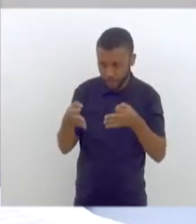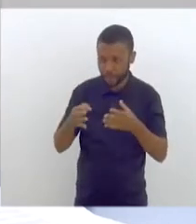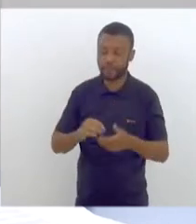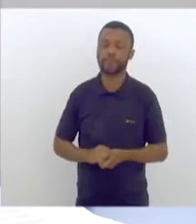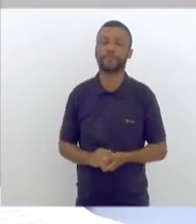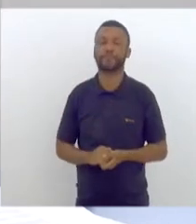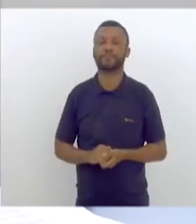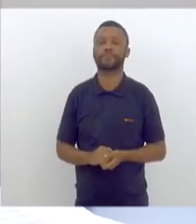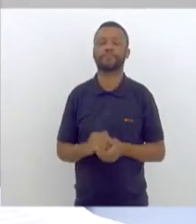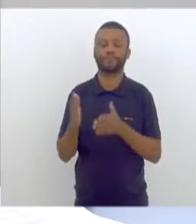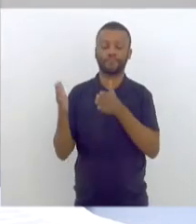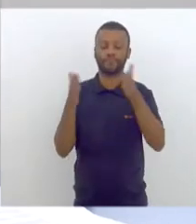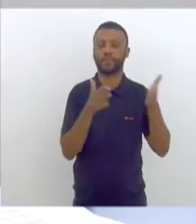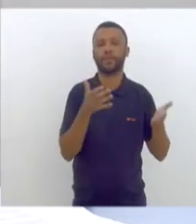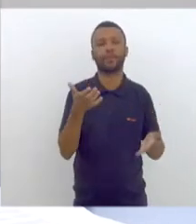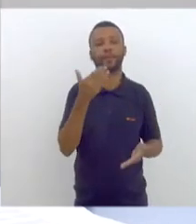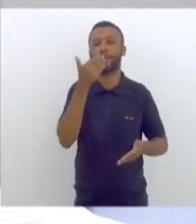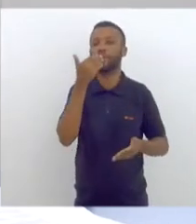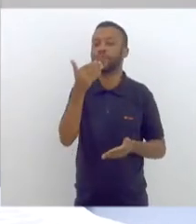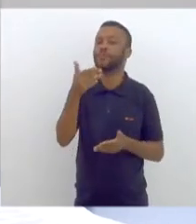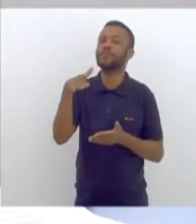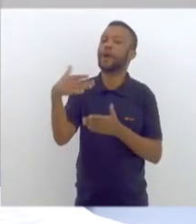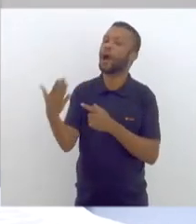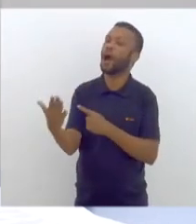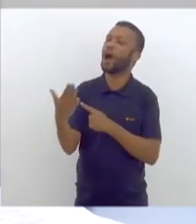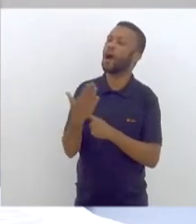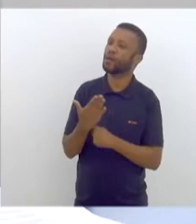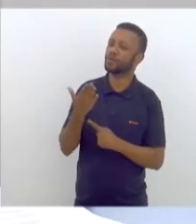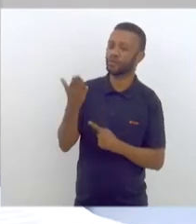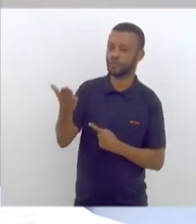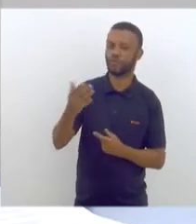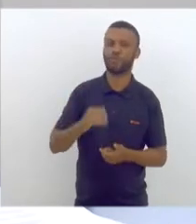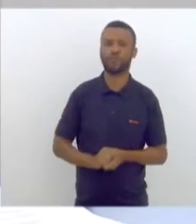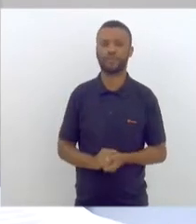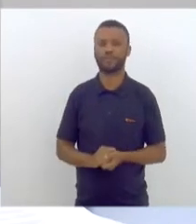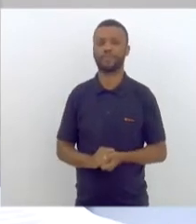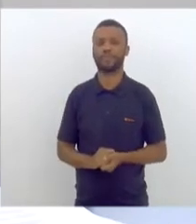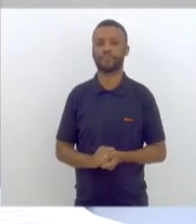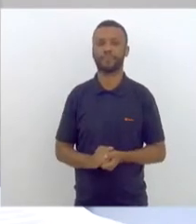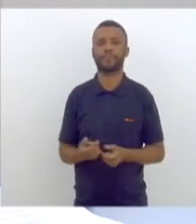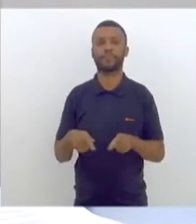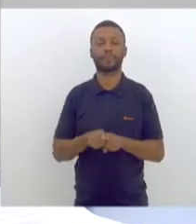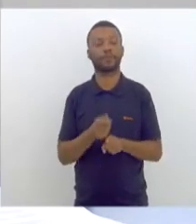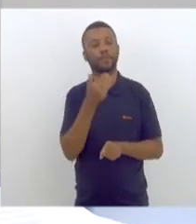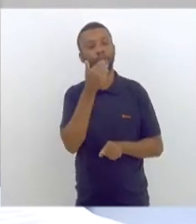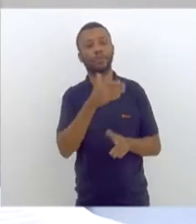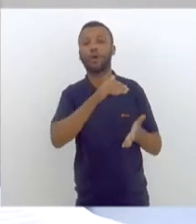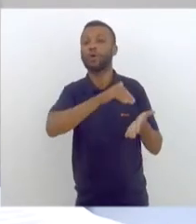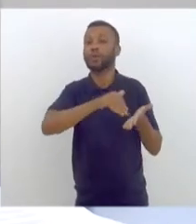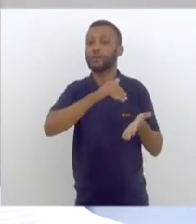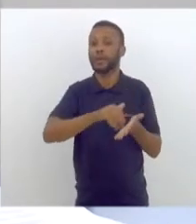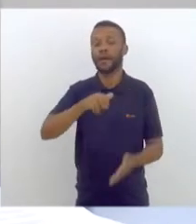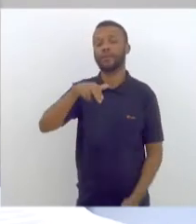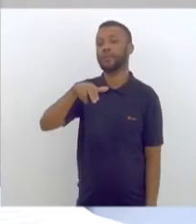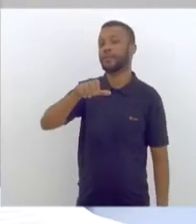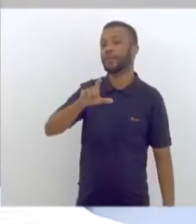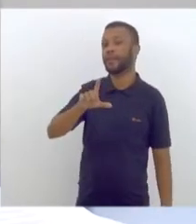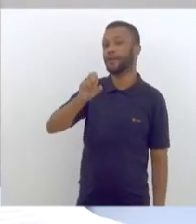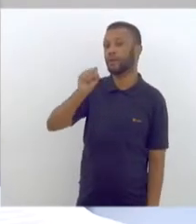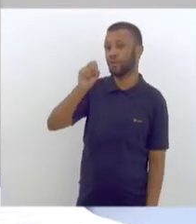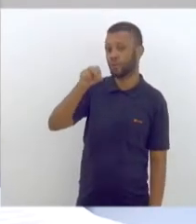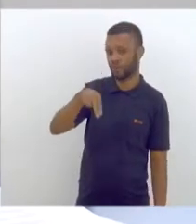aí eu queria pedir o seu auxílio e do secretário Nelson Rocha